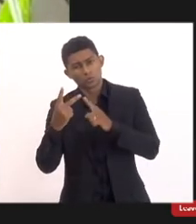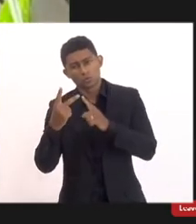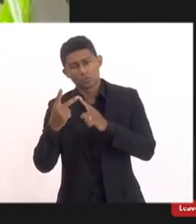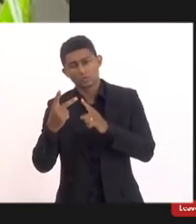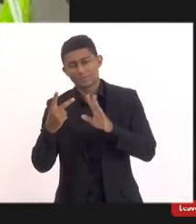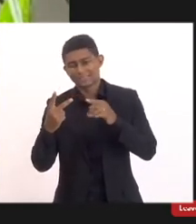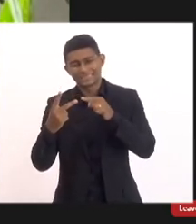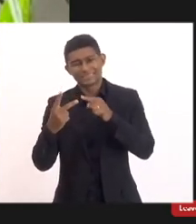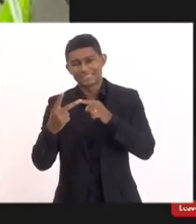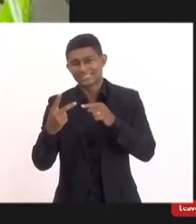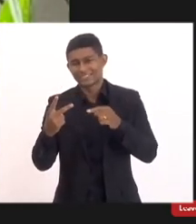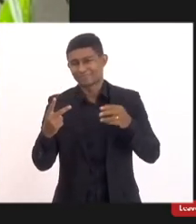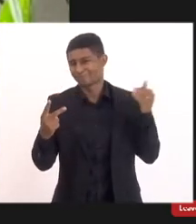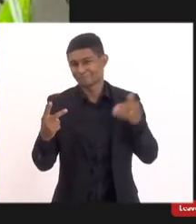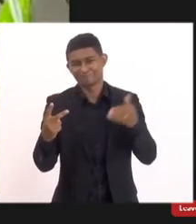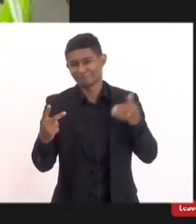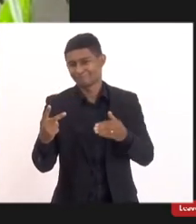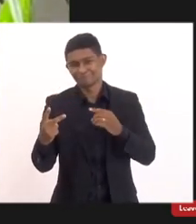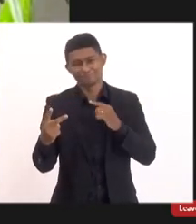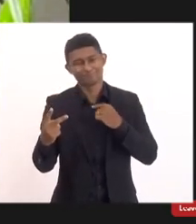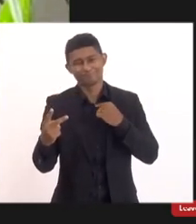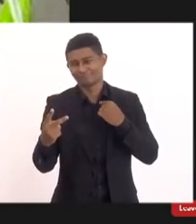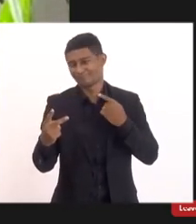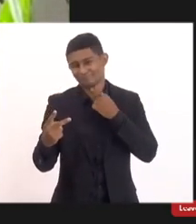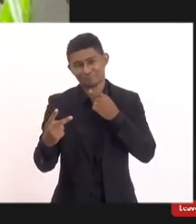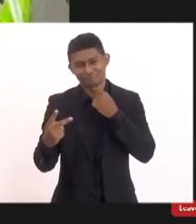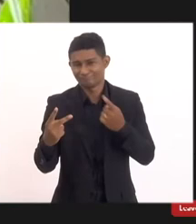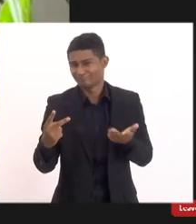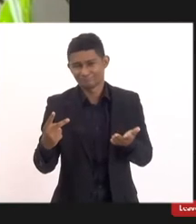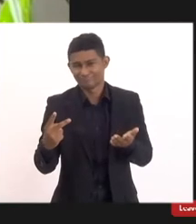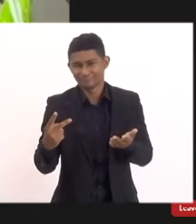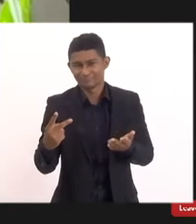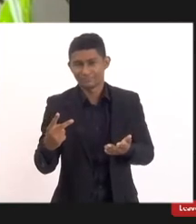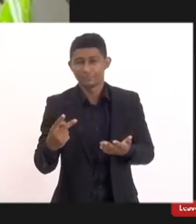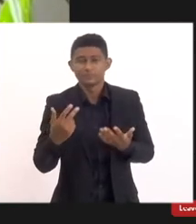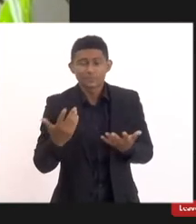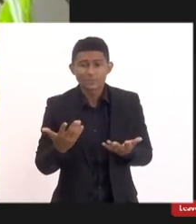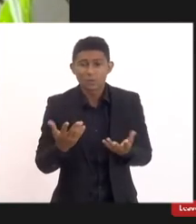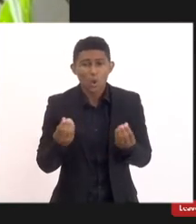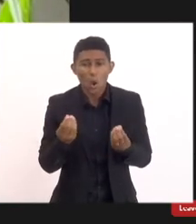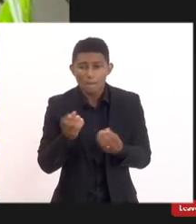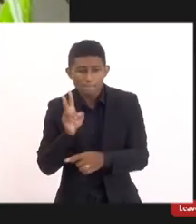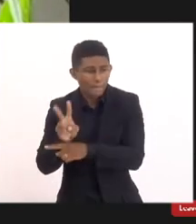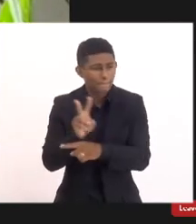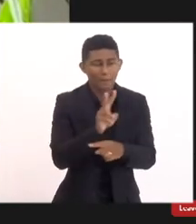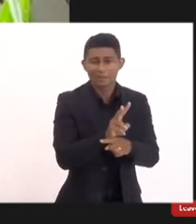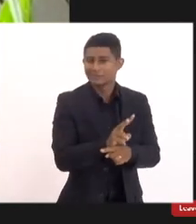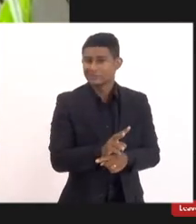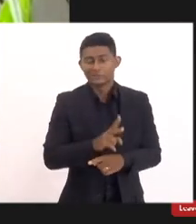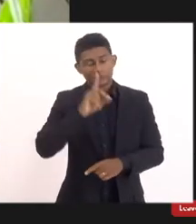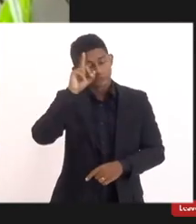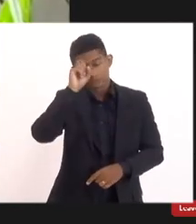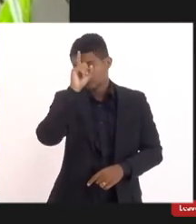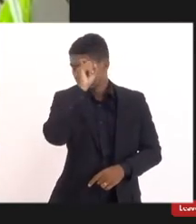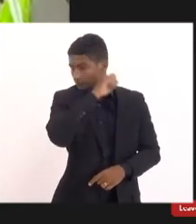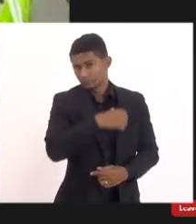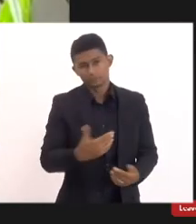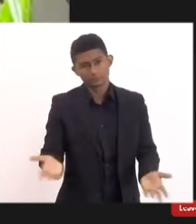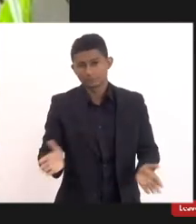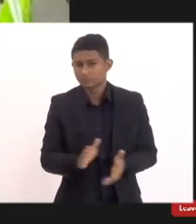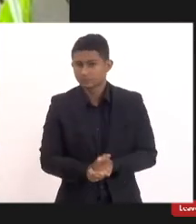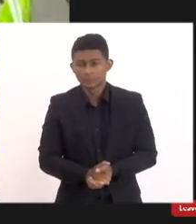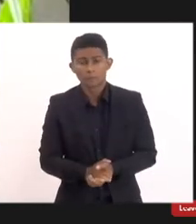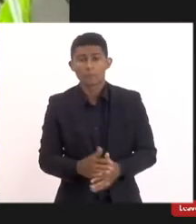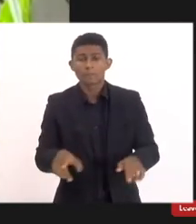ele, por várias questões. Então, isso é um impedimento. Outro impedimento no quantitativo